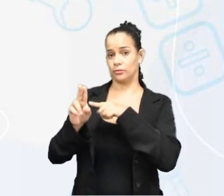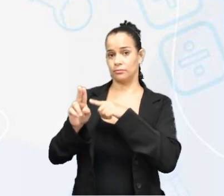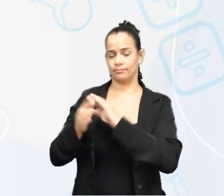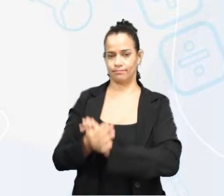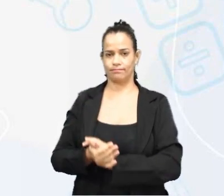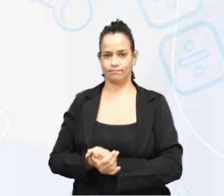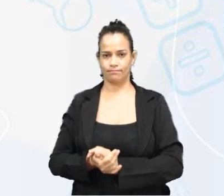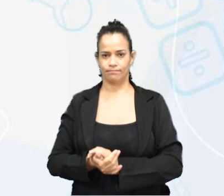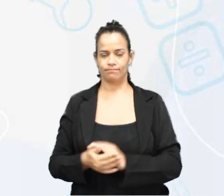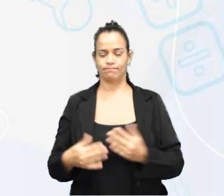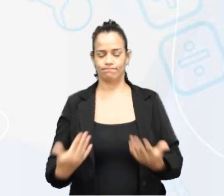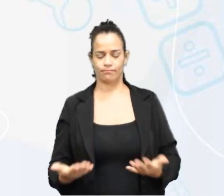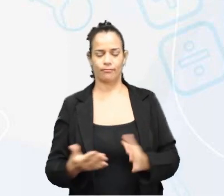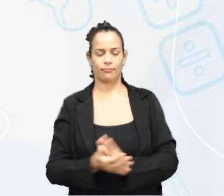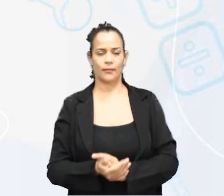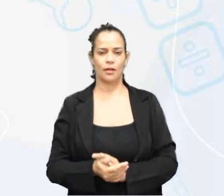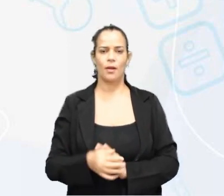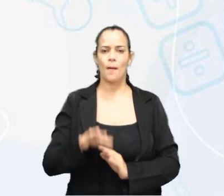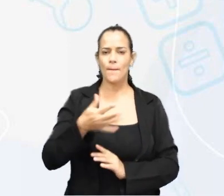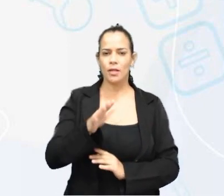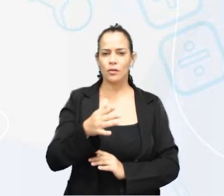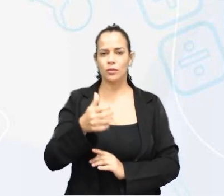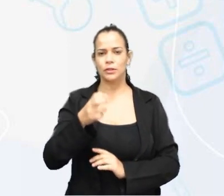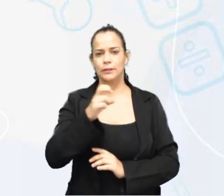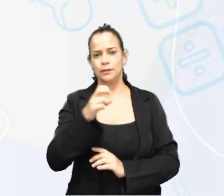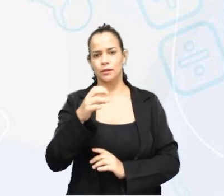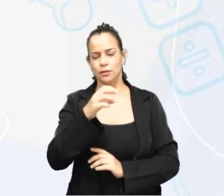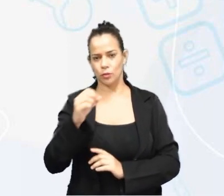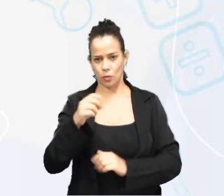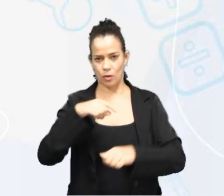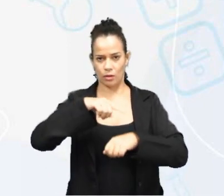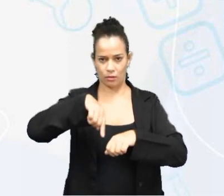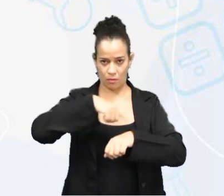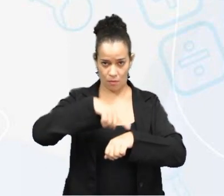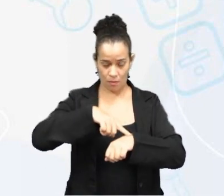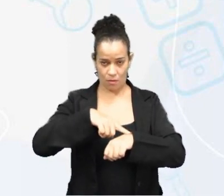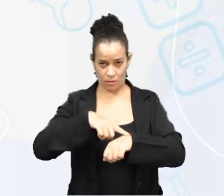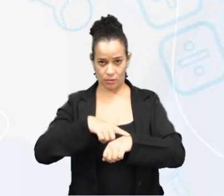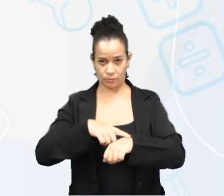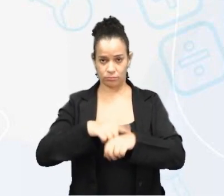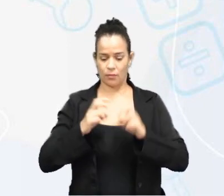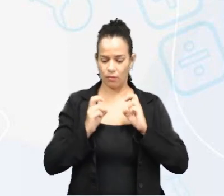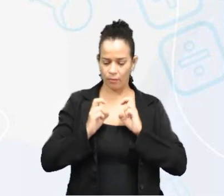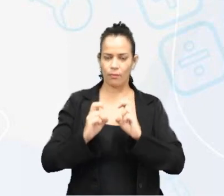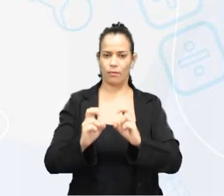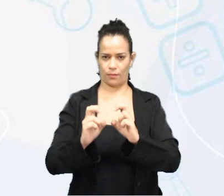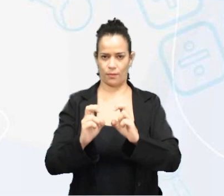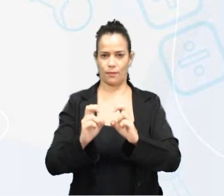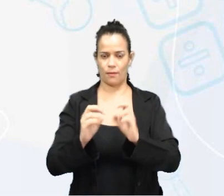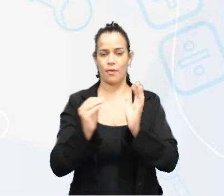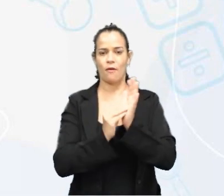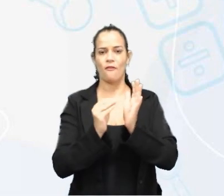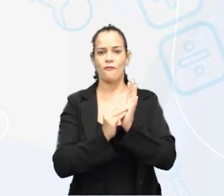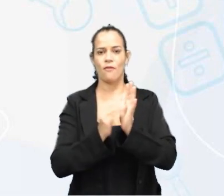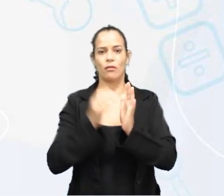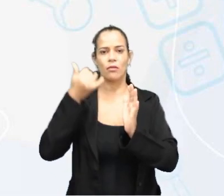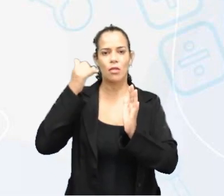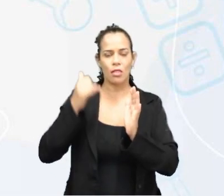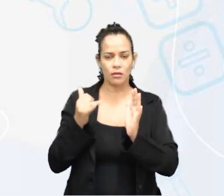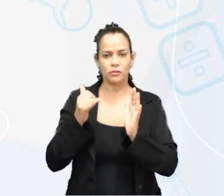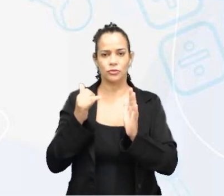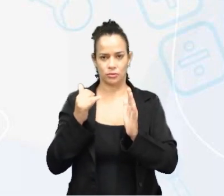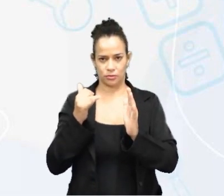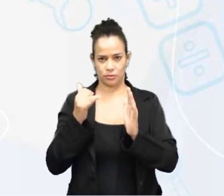Vamos lá. Por volta das 5h50, um problema na rede aérea ocasionou falta de energia de tração